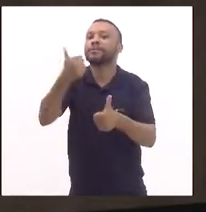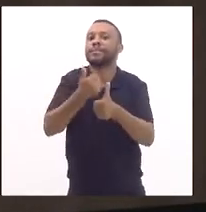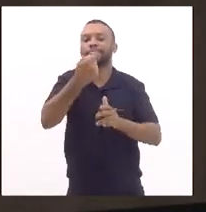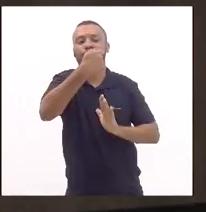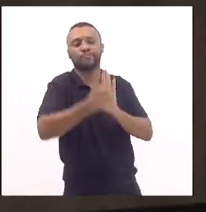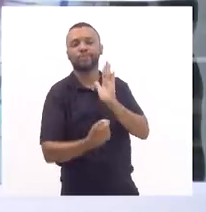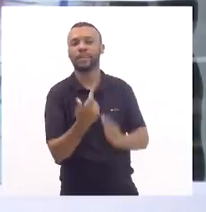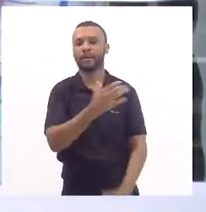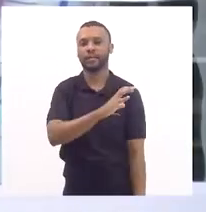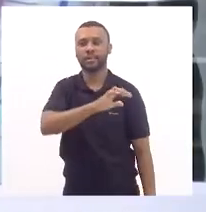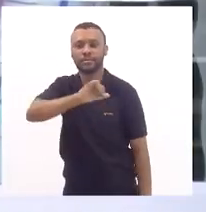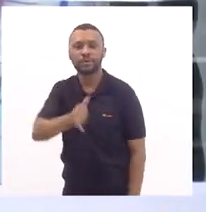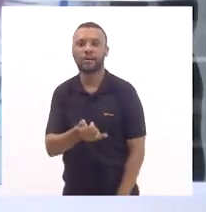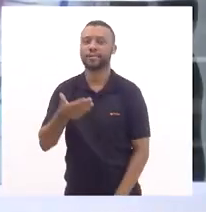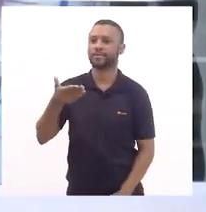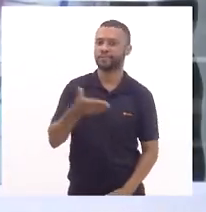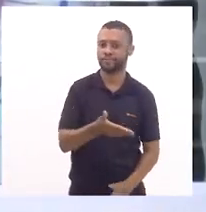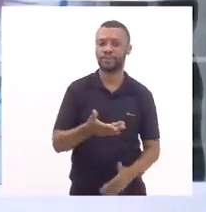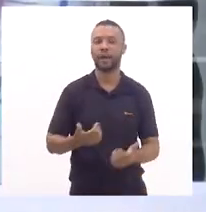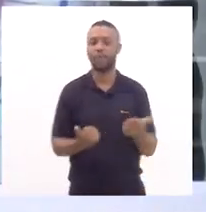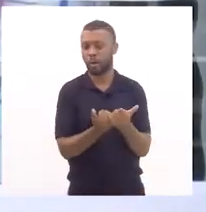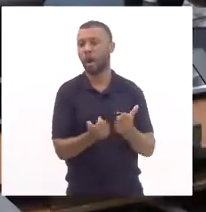da CCJ.